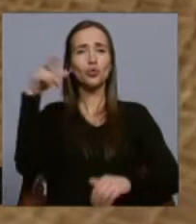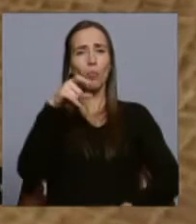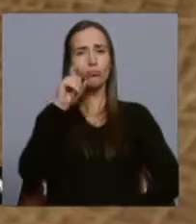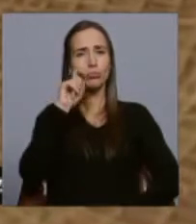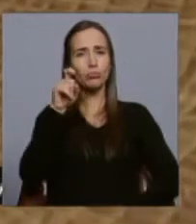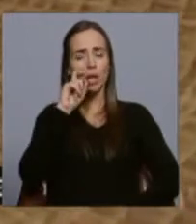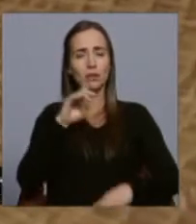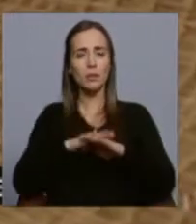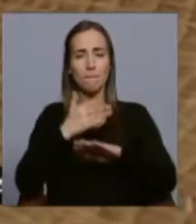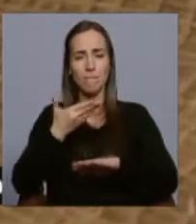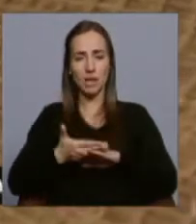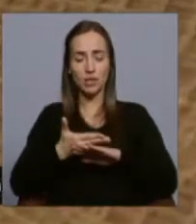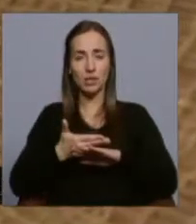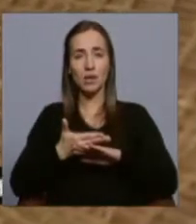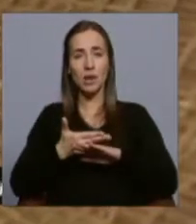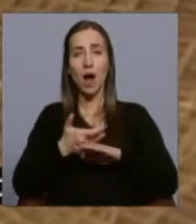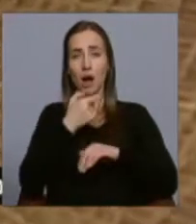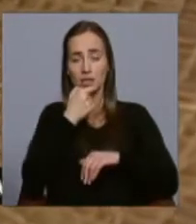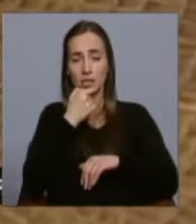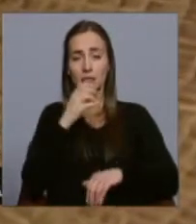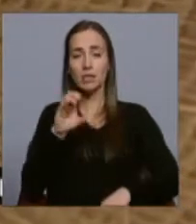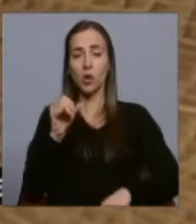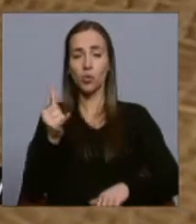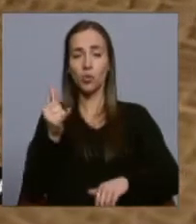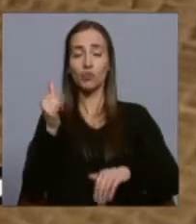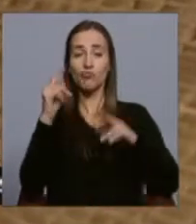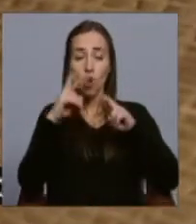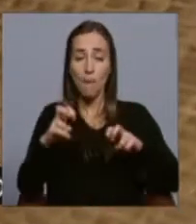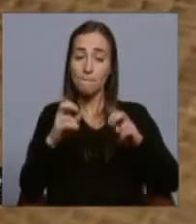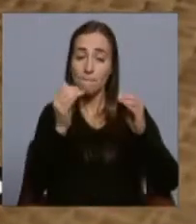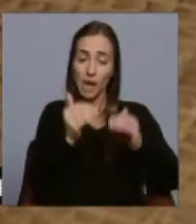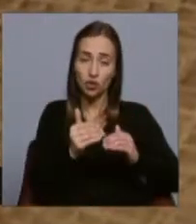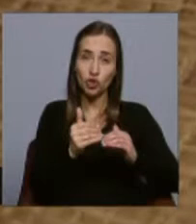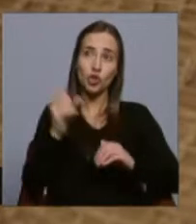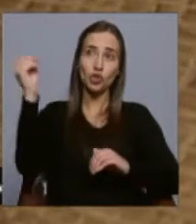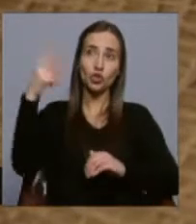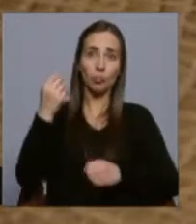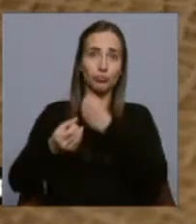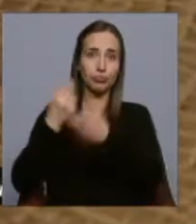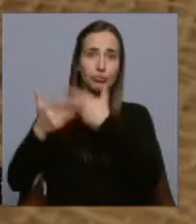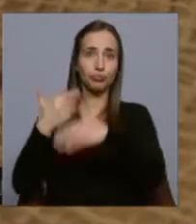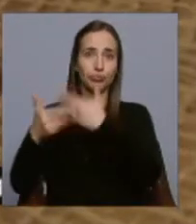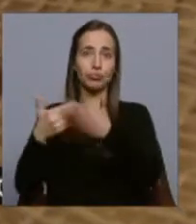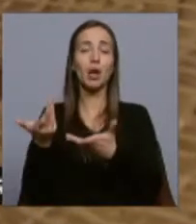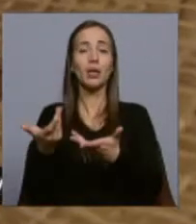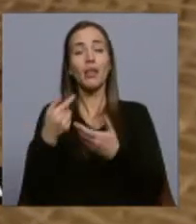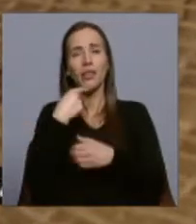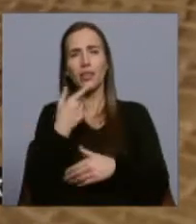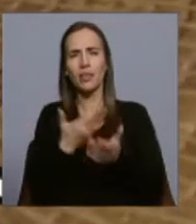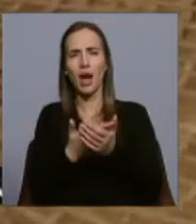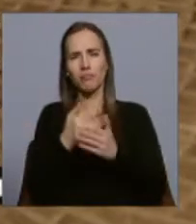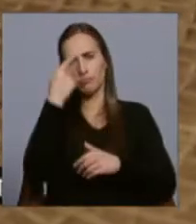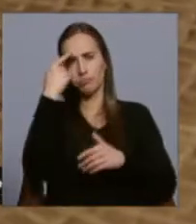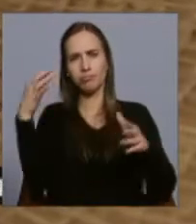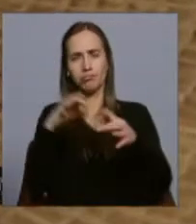radioativo. E, portanto, quanto menos carbono for detectado, maior é a atividade do Sol. Isso permitiu, então, fazer uma leitura daquilo que foi